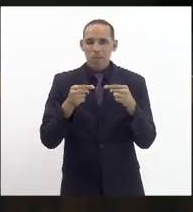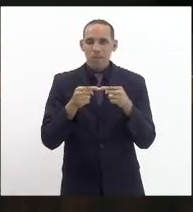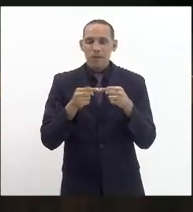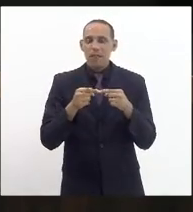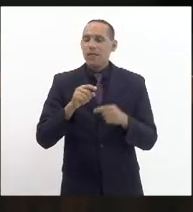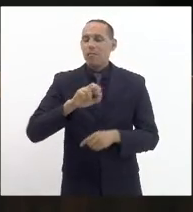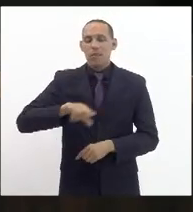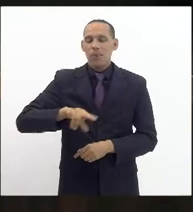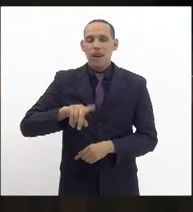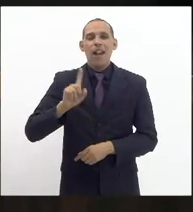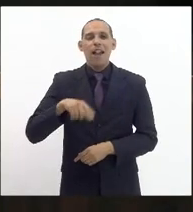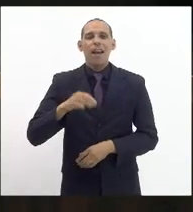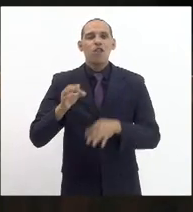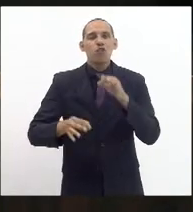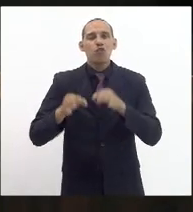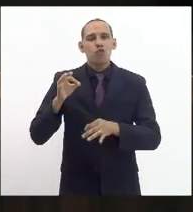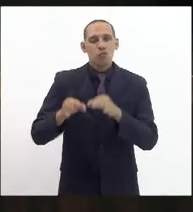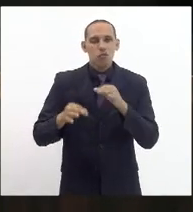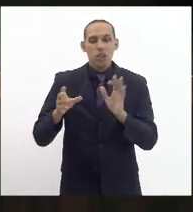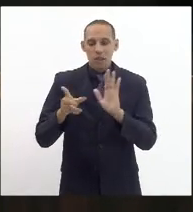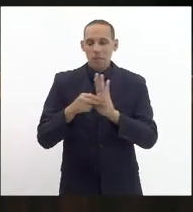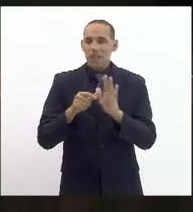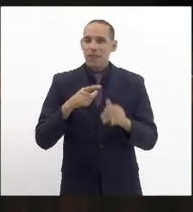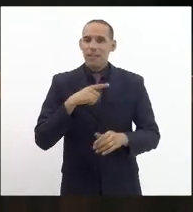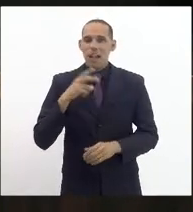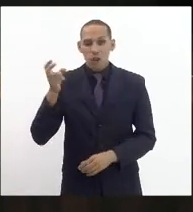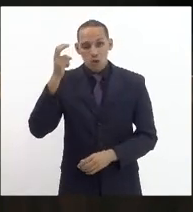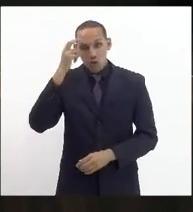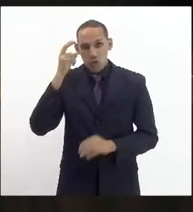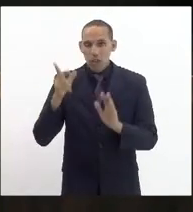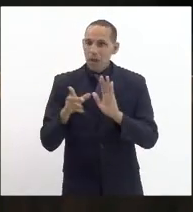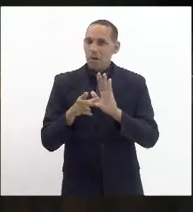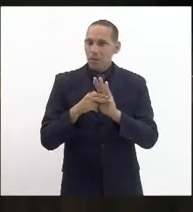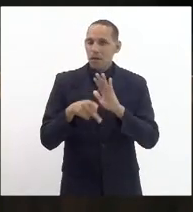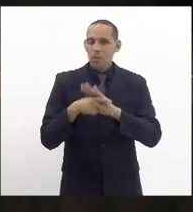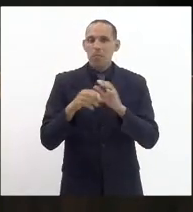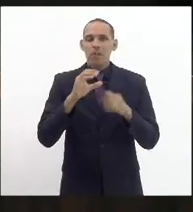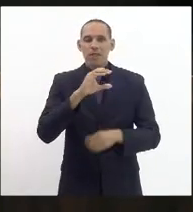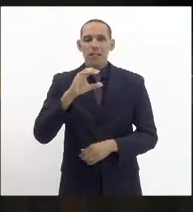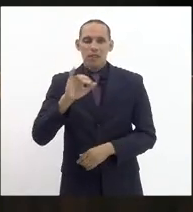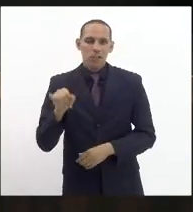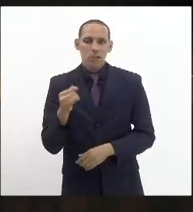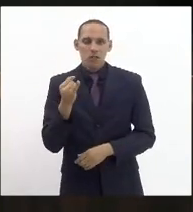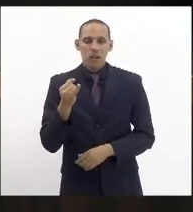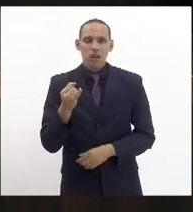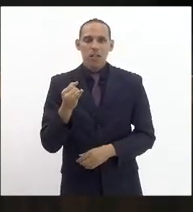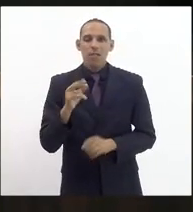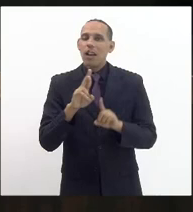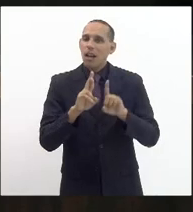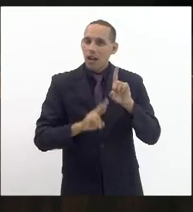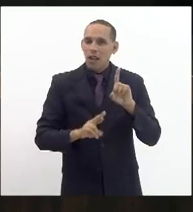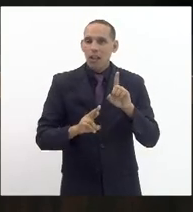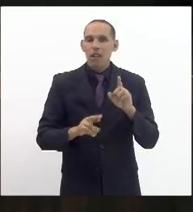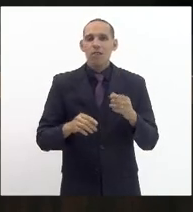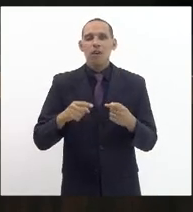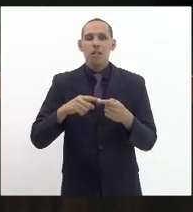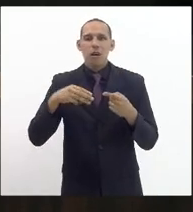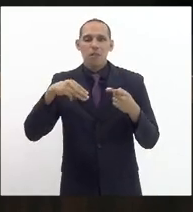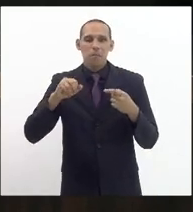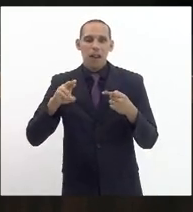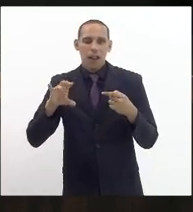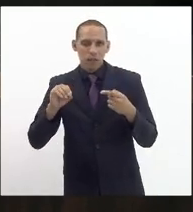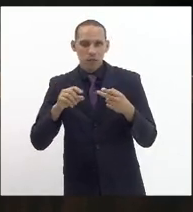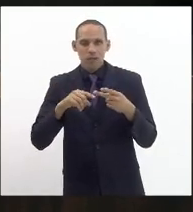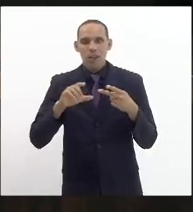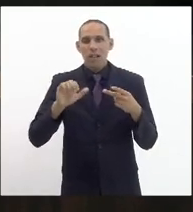pela juridicidade com emendas de cultura favorável com as emendas da CCJ. Deputado, relatores Márcio Pacheco e Carlos